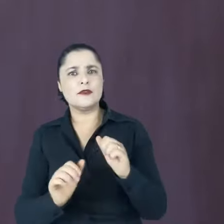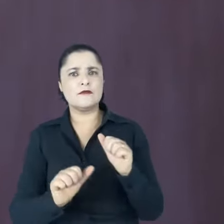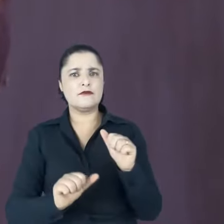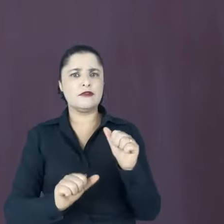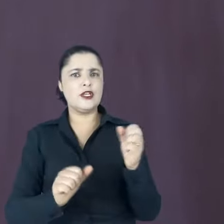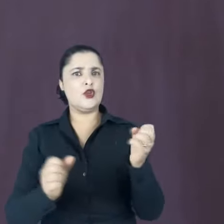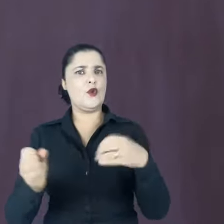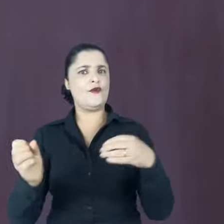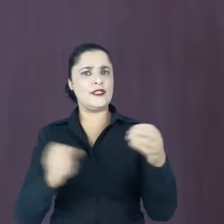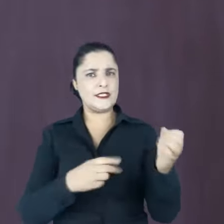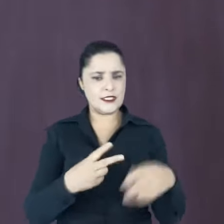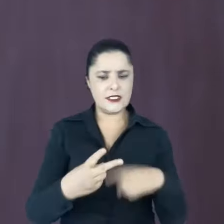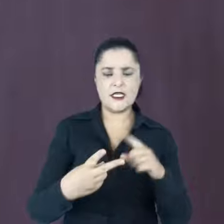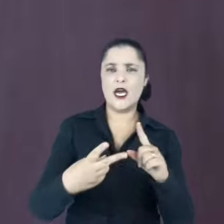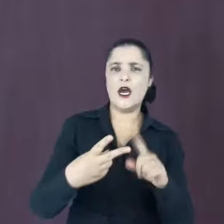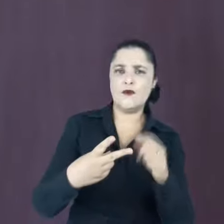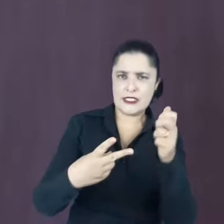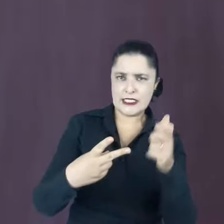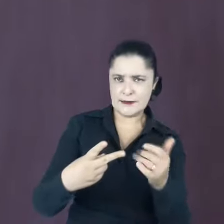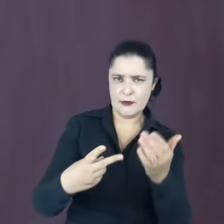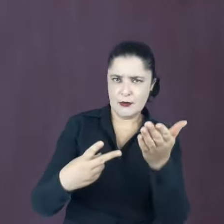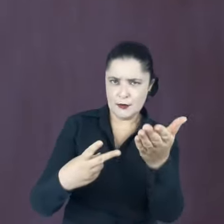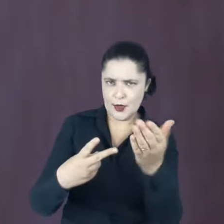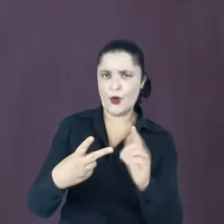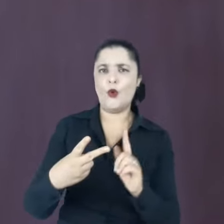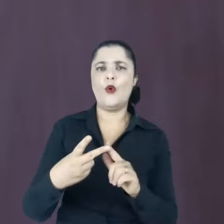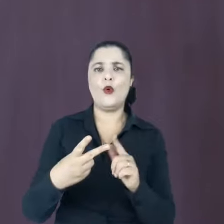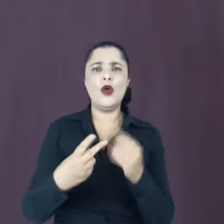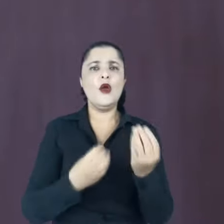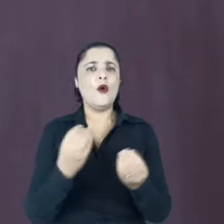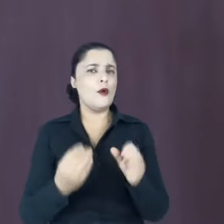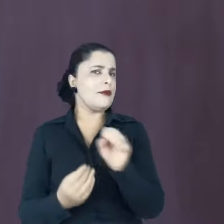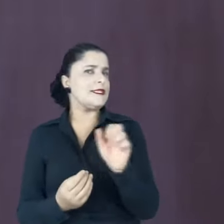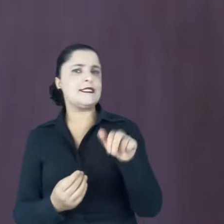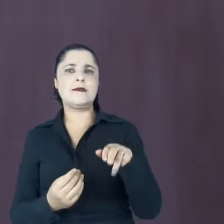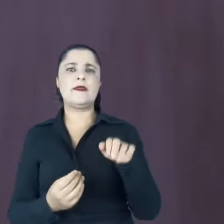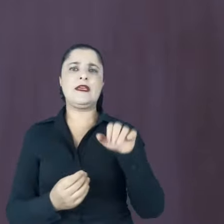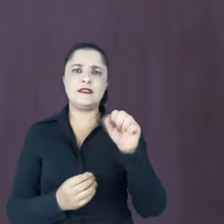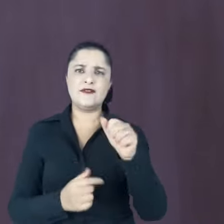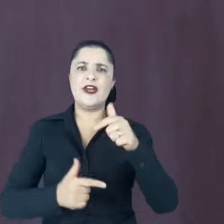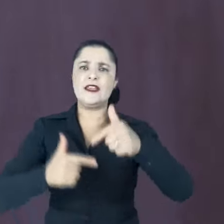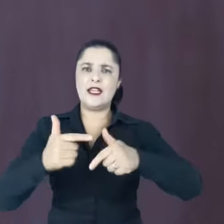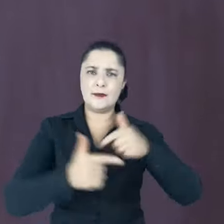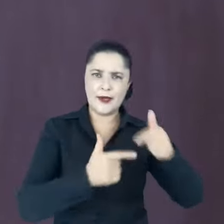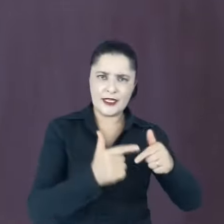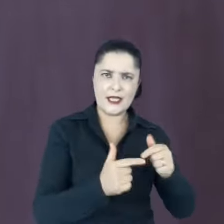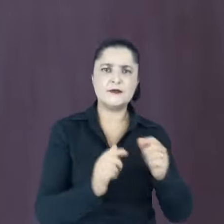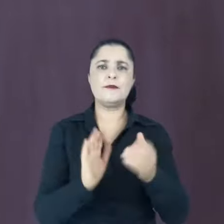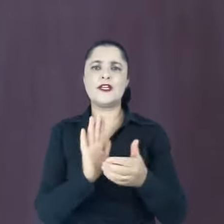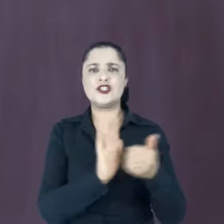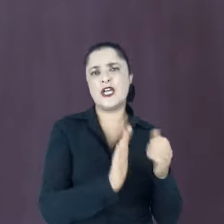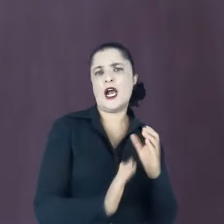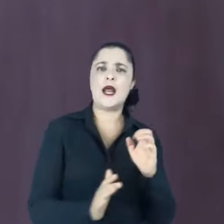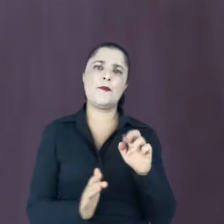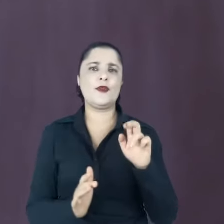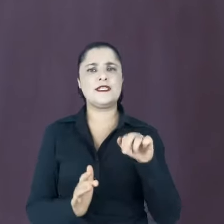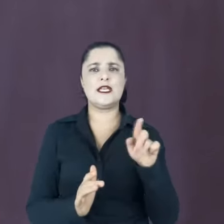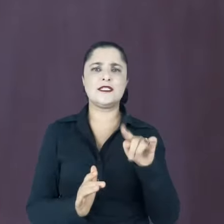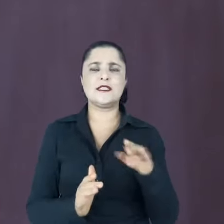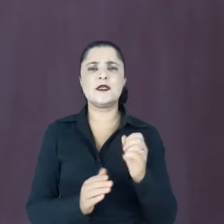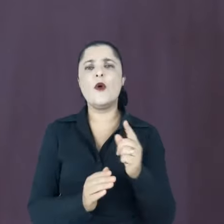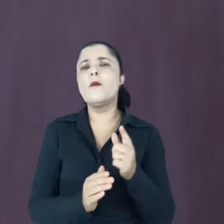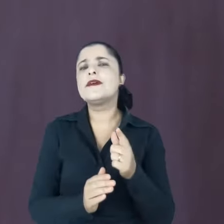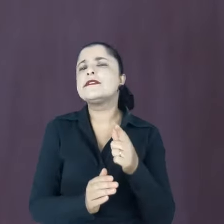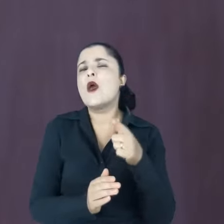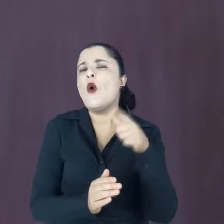questão do reposicionamento, de como a Siemens Energy vai trabalhar para essa descarbonização. Mas tem uma outra alavanca que